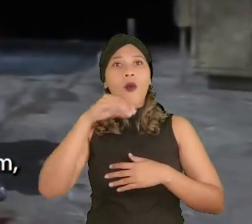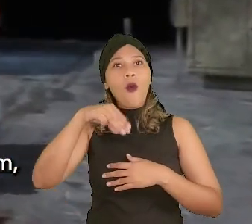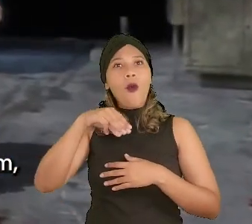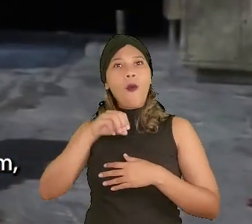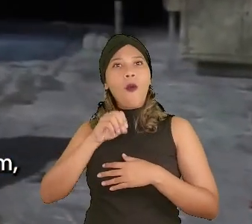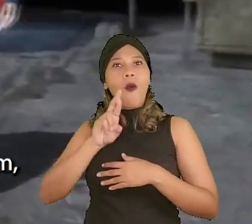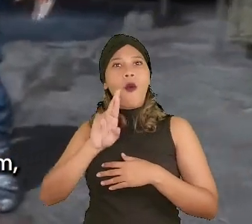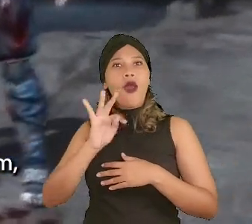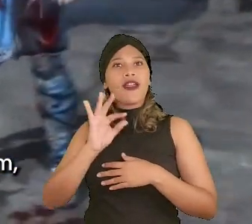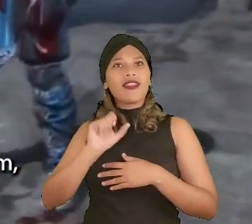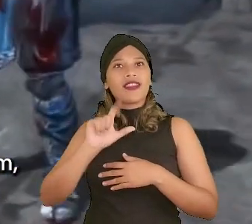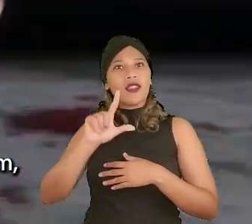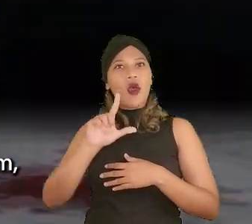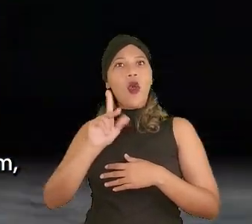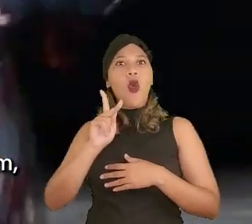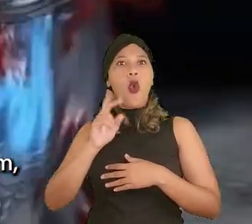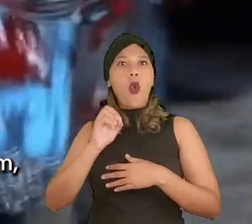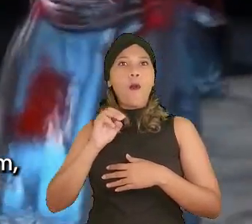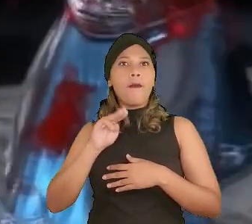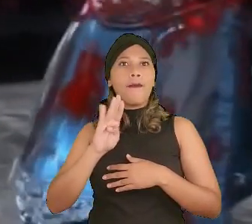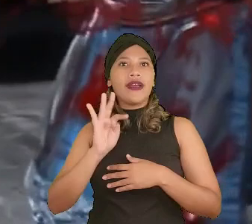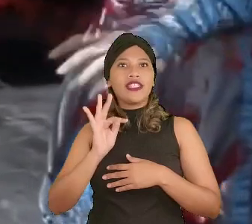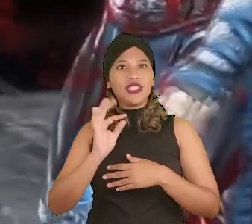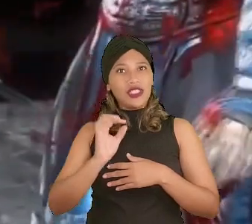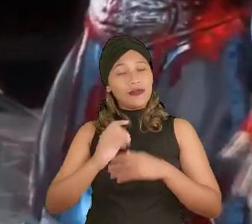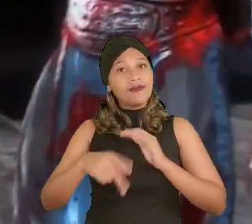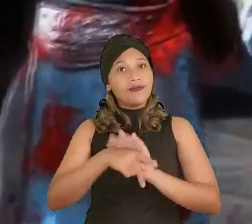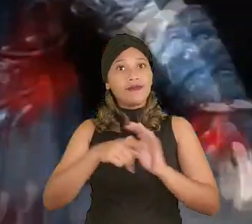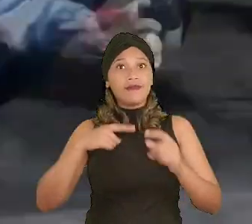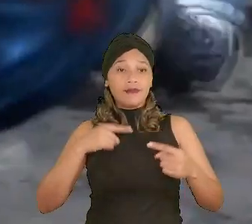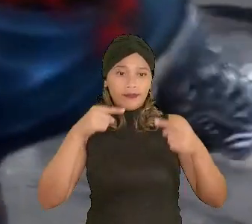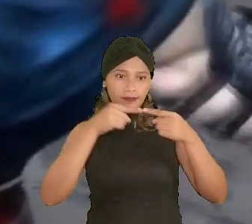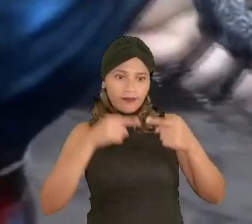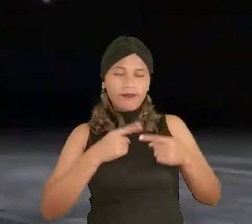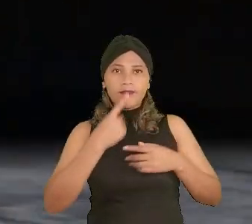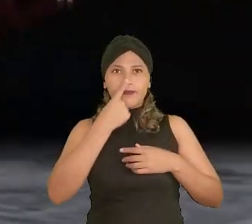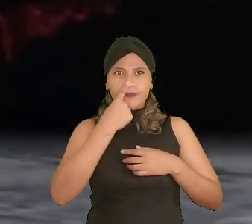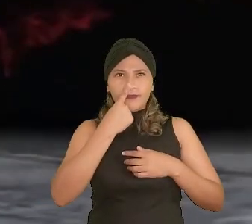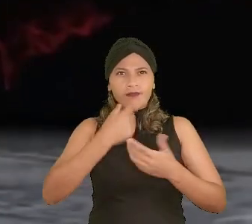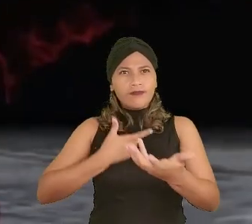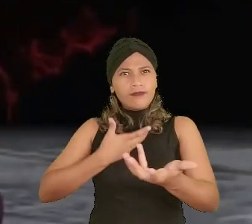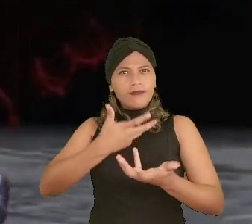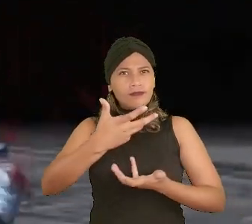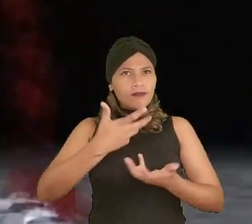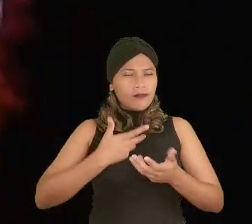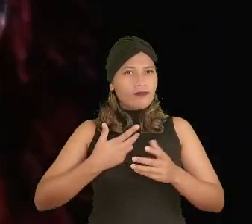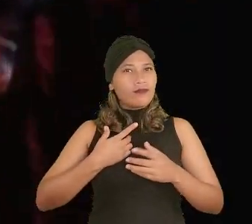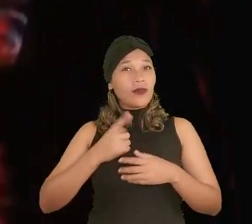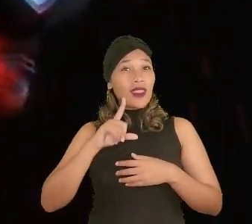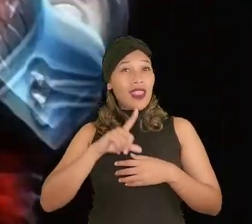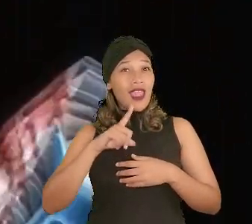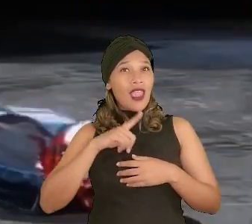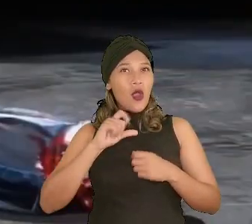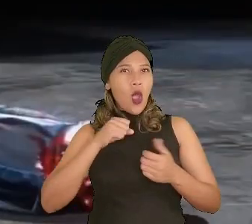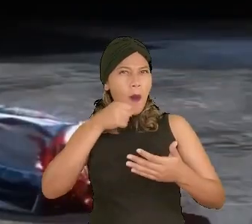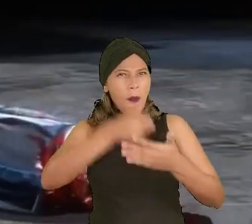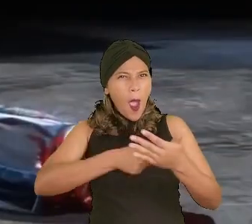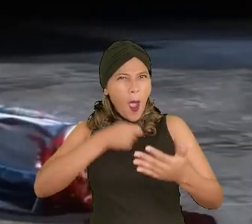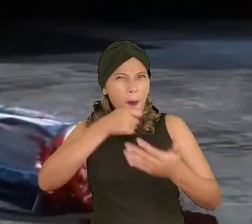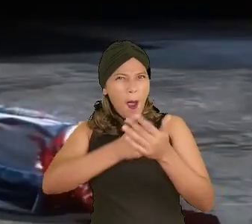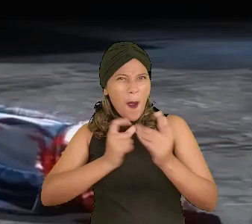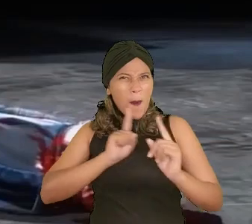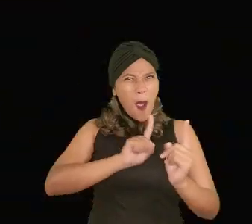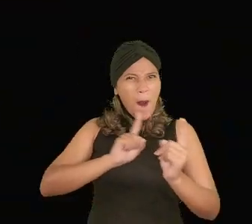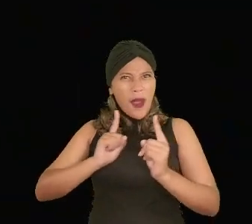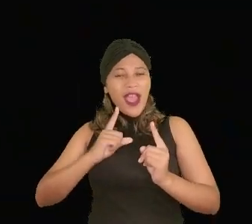Kombat vem do trabalho de som, pois o áudio cria uma relação de intimidade entre os personagens e os jogadores. A cada luta,